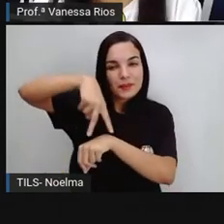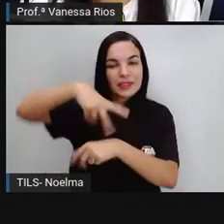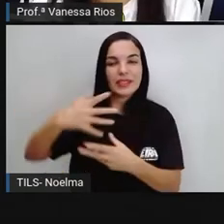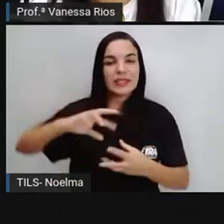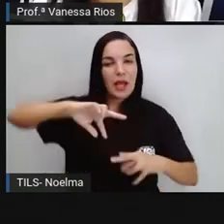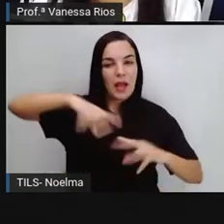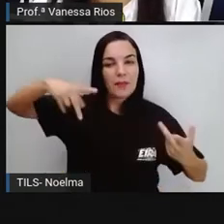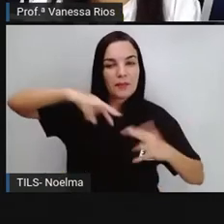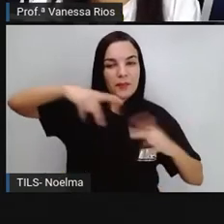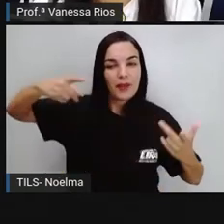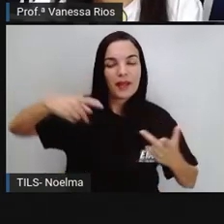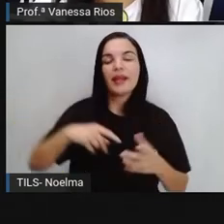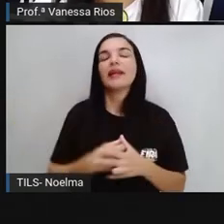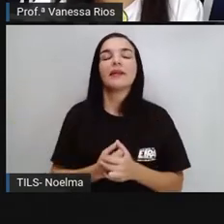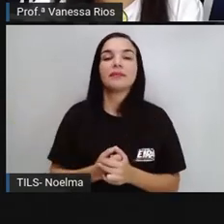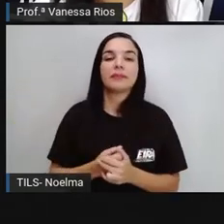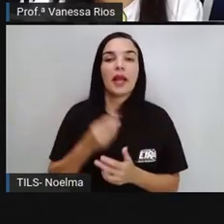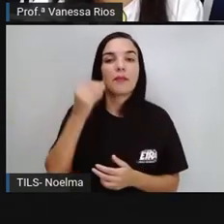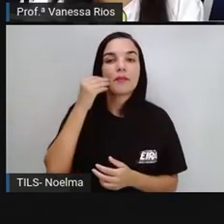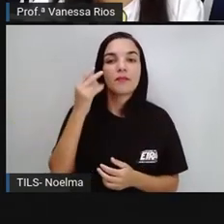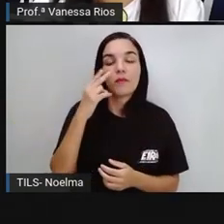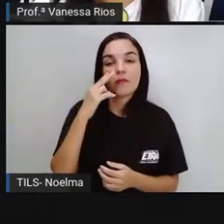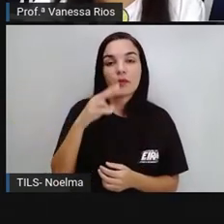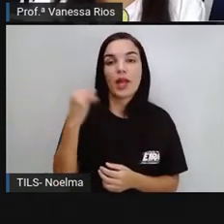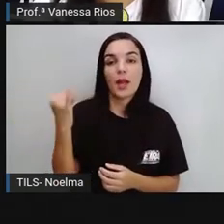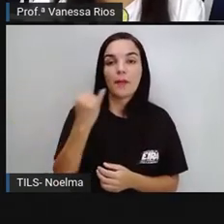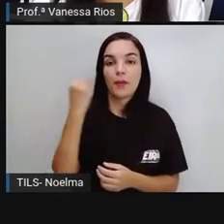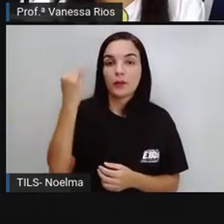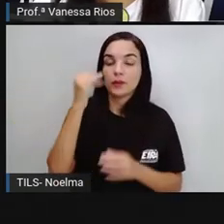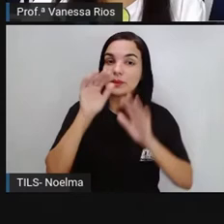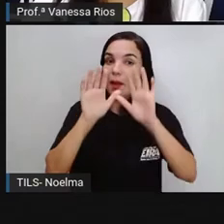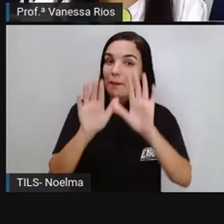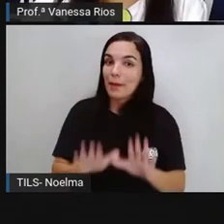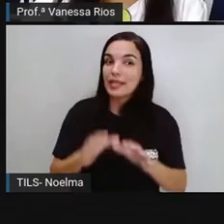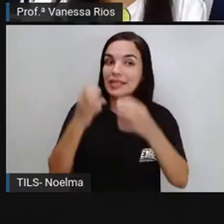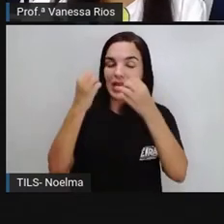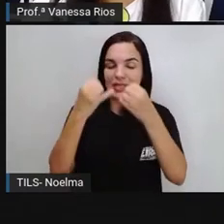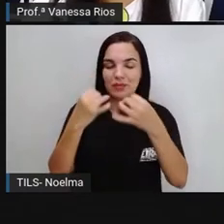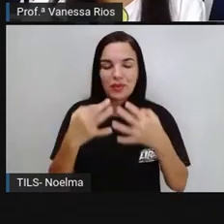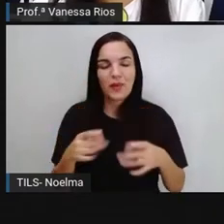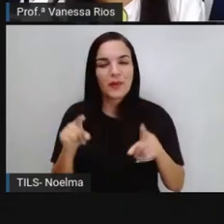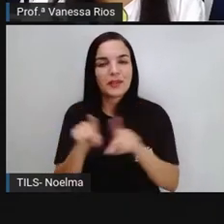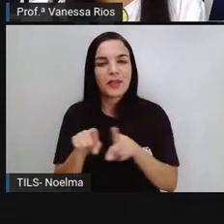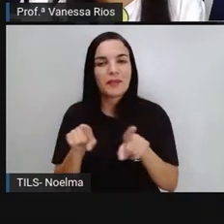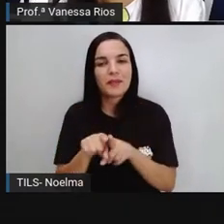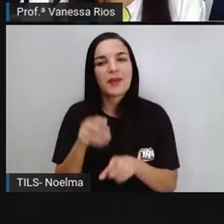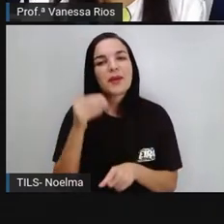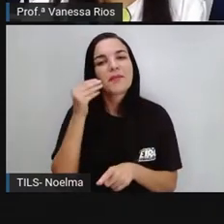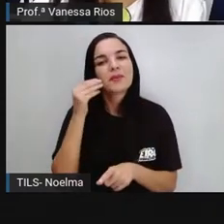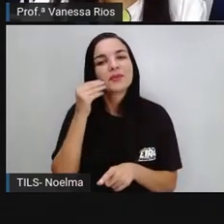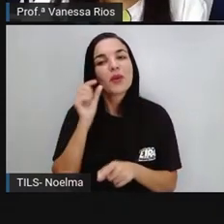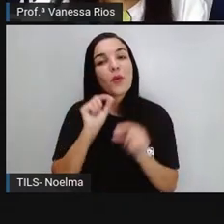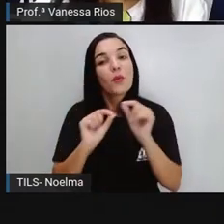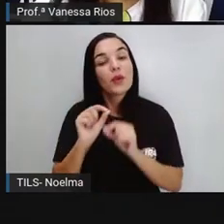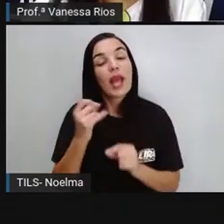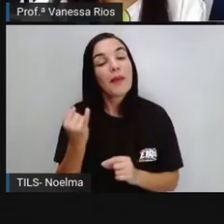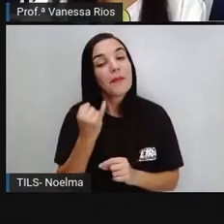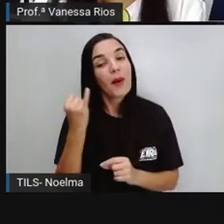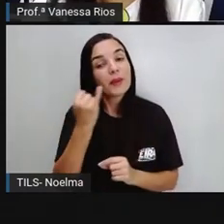importância histórica e cultural para a nossa cidade. Mas a Pro falou e explicou que mostrou aquilo que achou interessante, mas